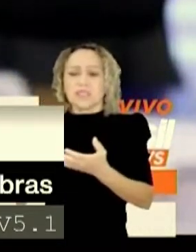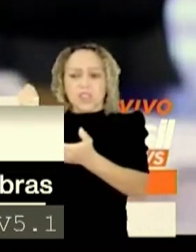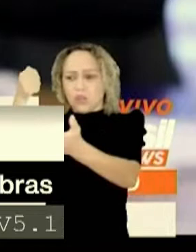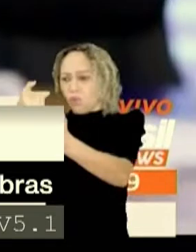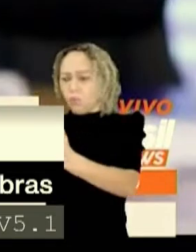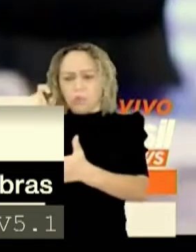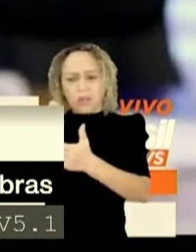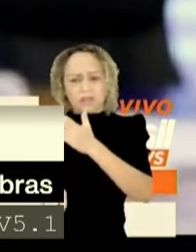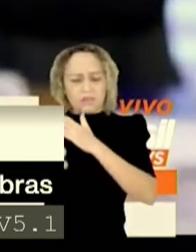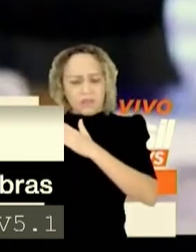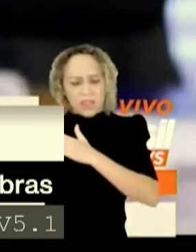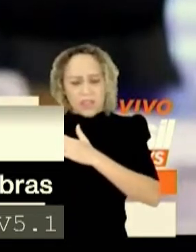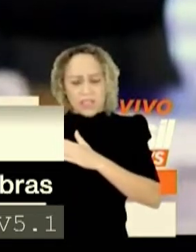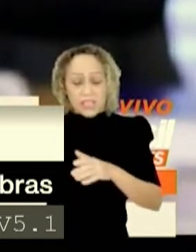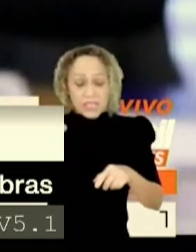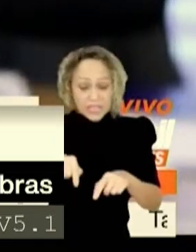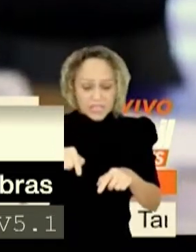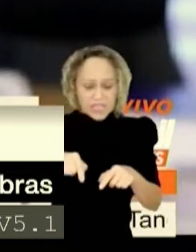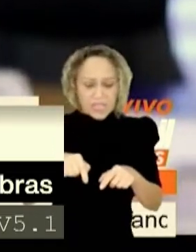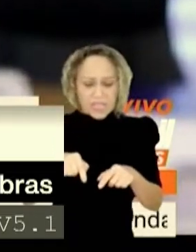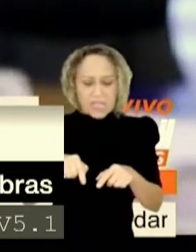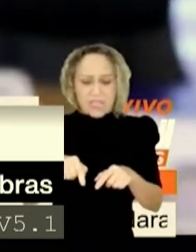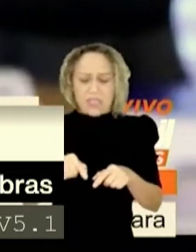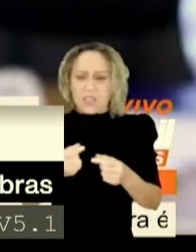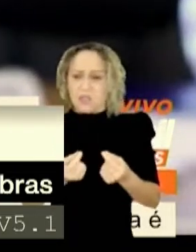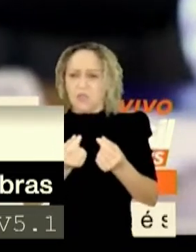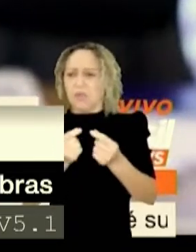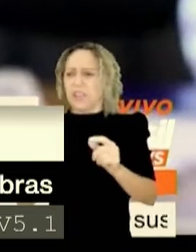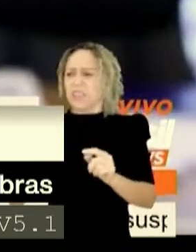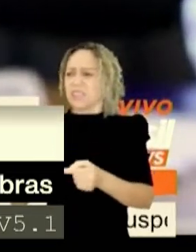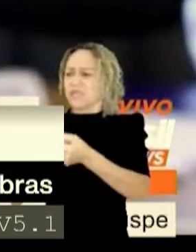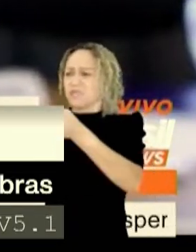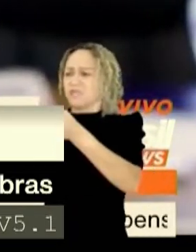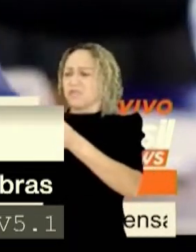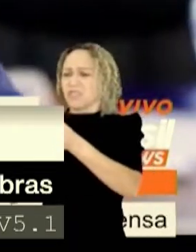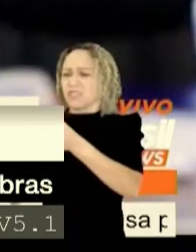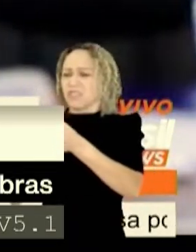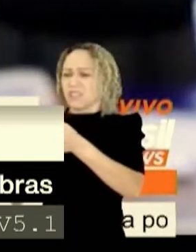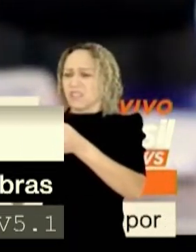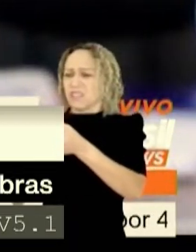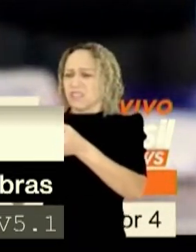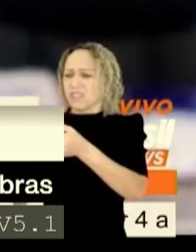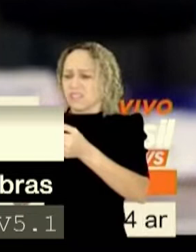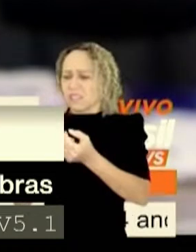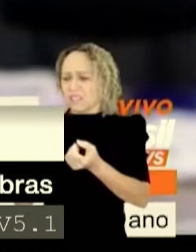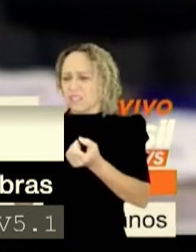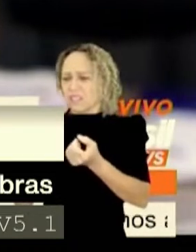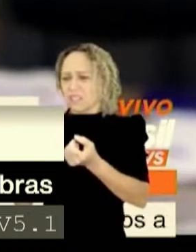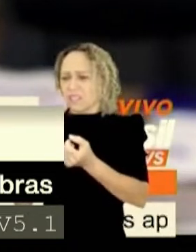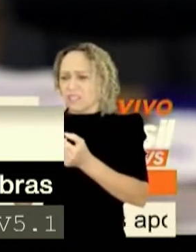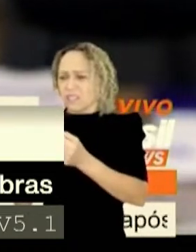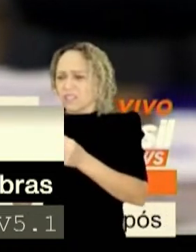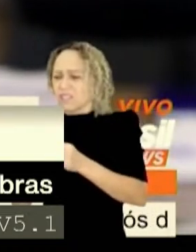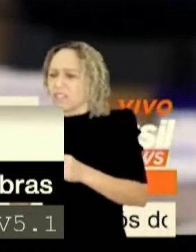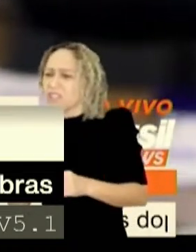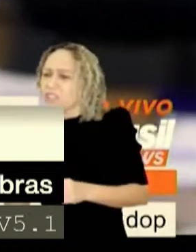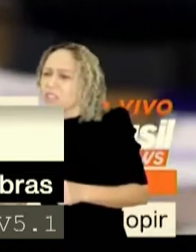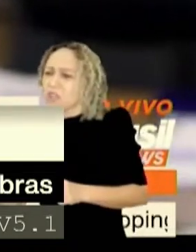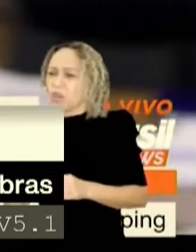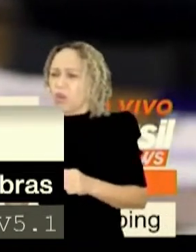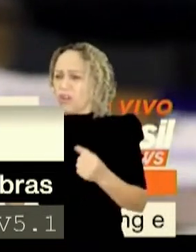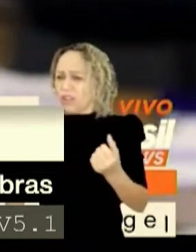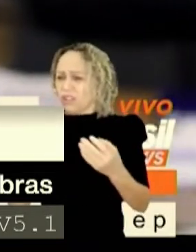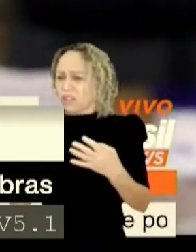tem que trocar de postura. Ele precisa ter coragem de assumir a presidência desse país